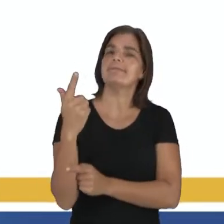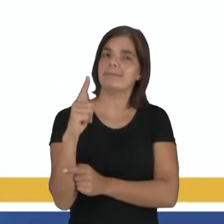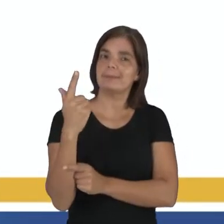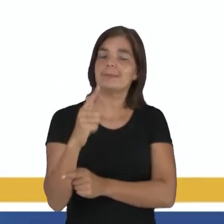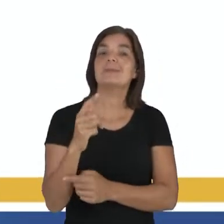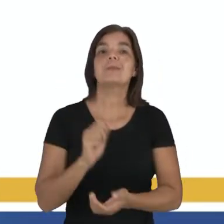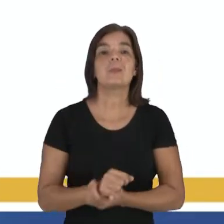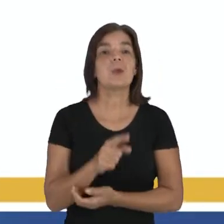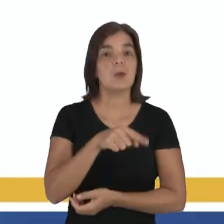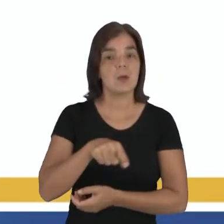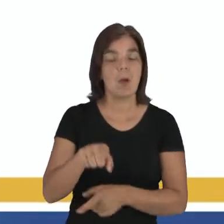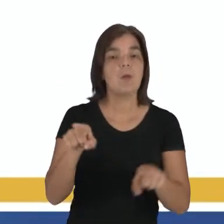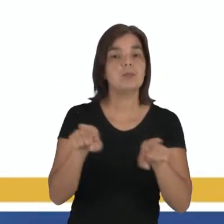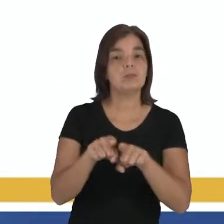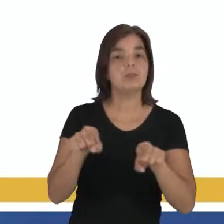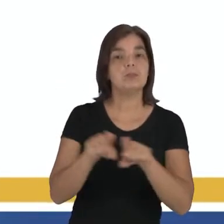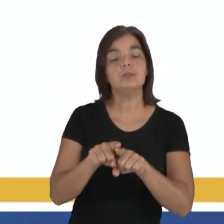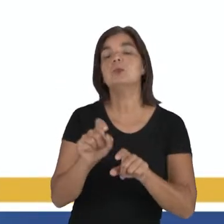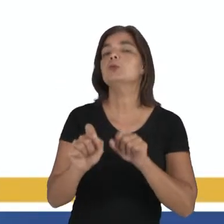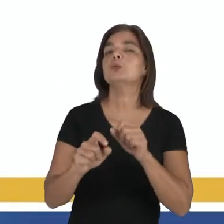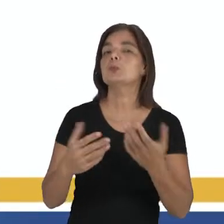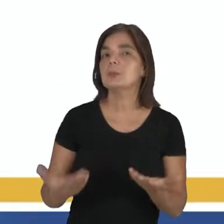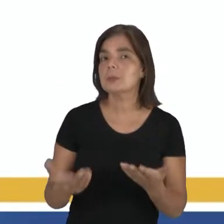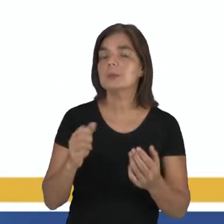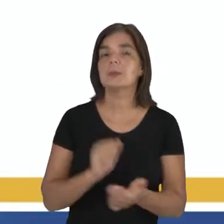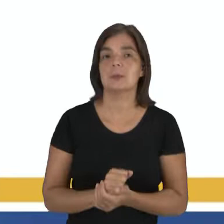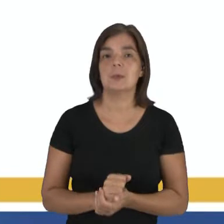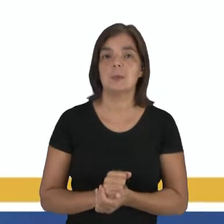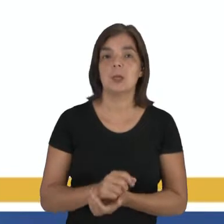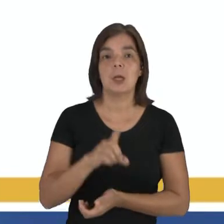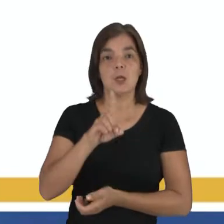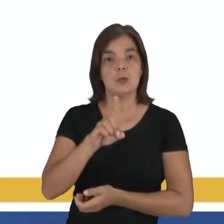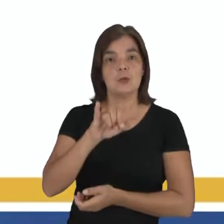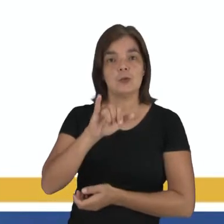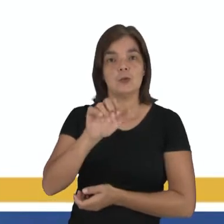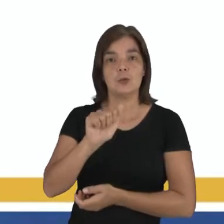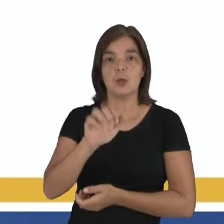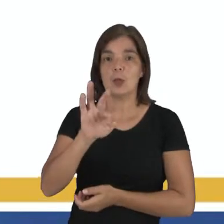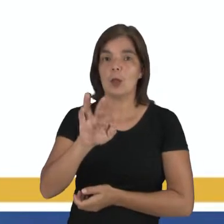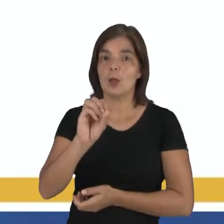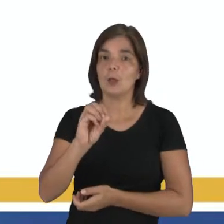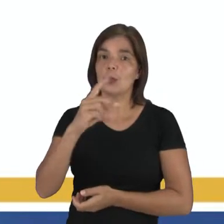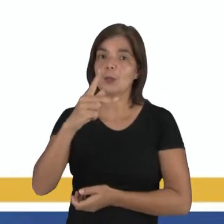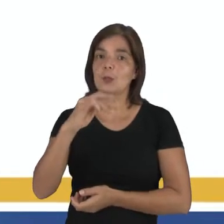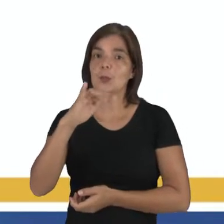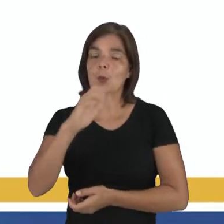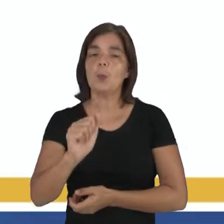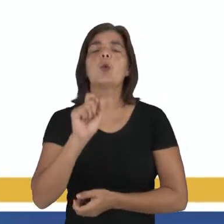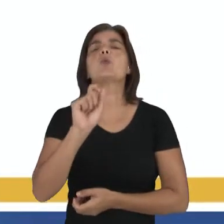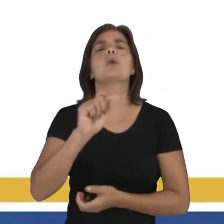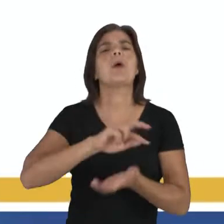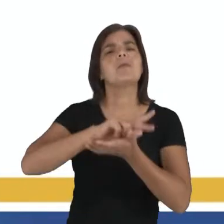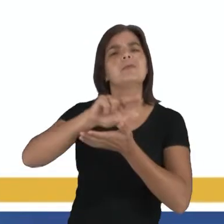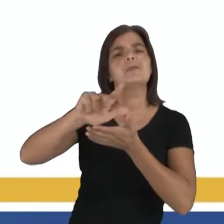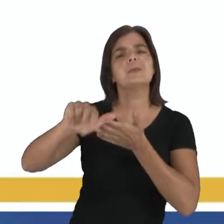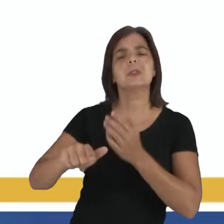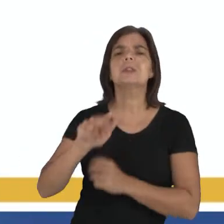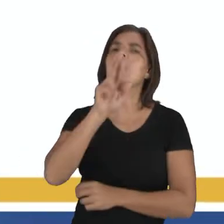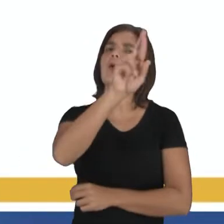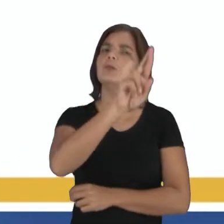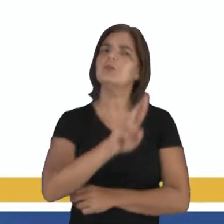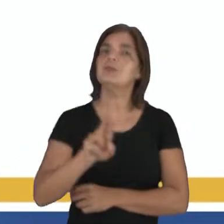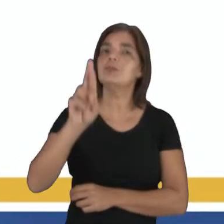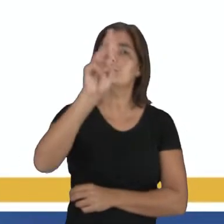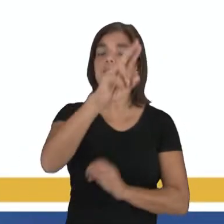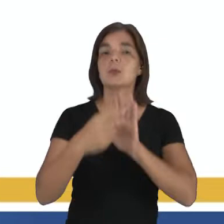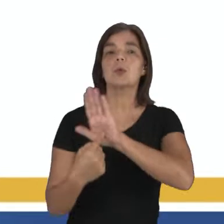geográfica, e ela também pode ser chamada de diatópica. O que é a variação regional? São as